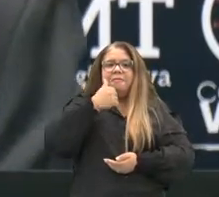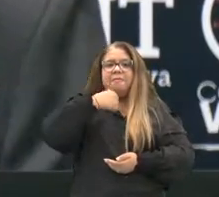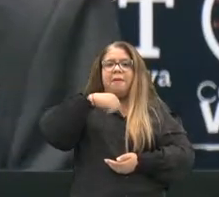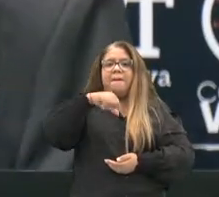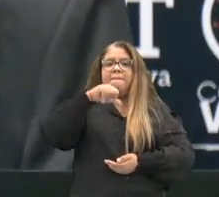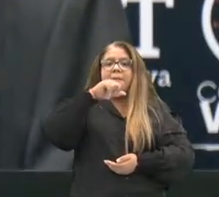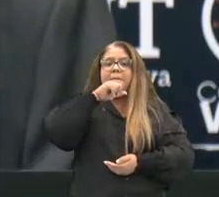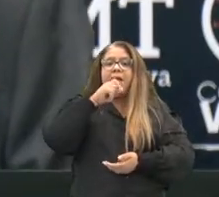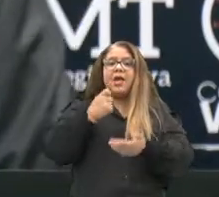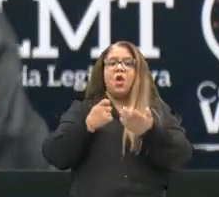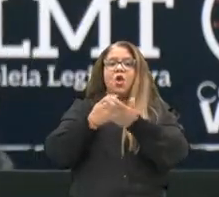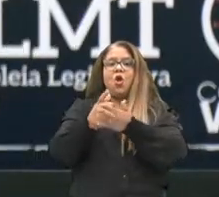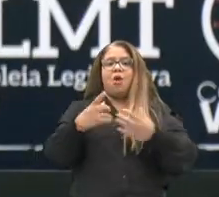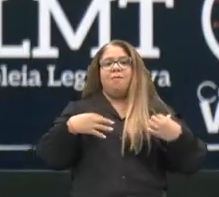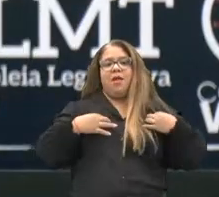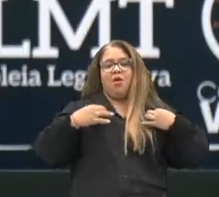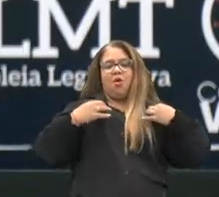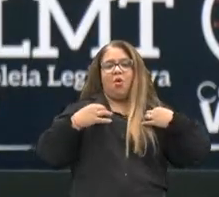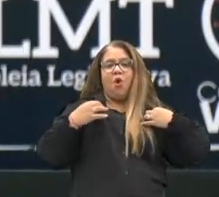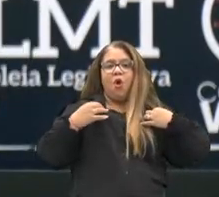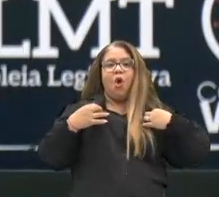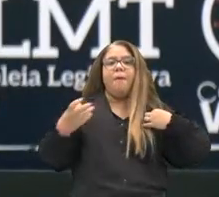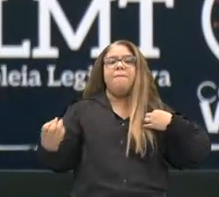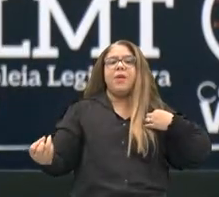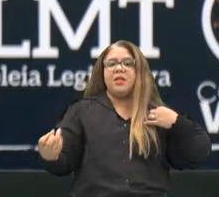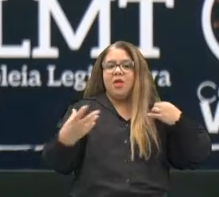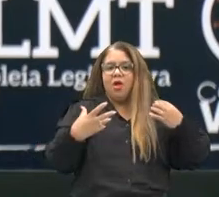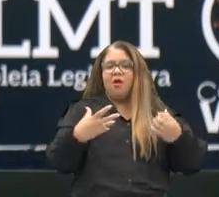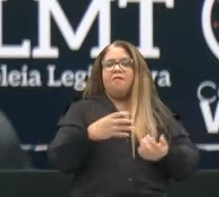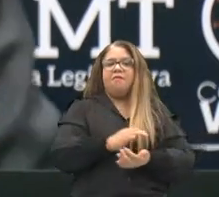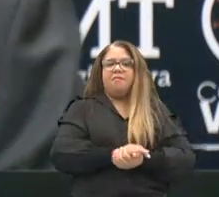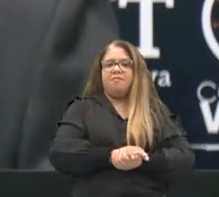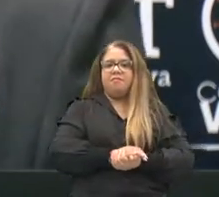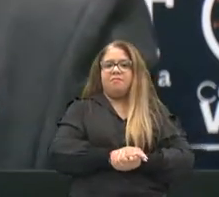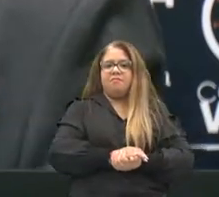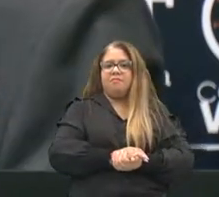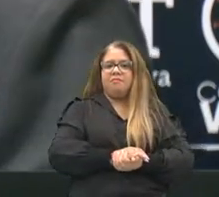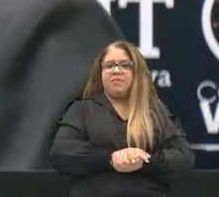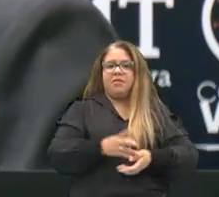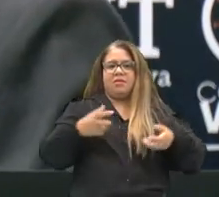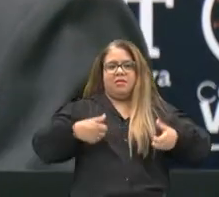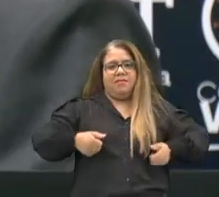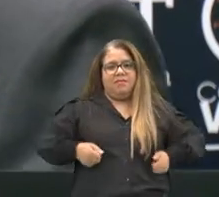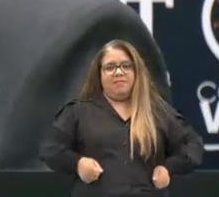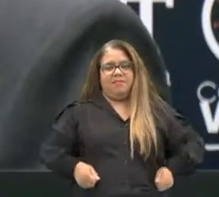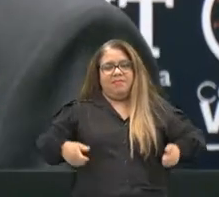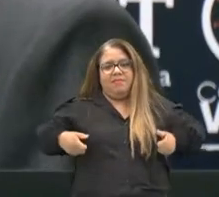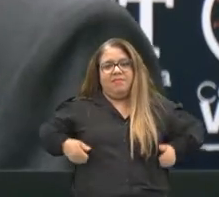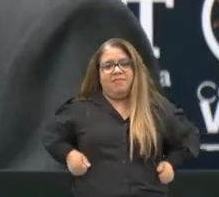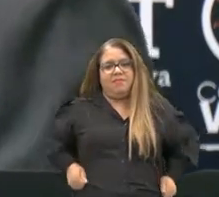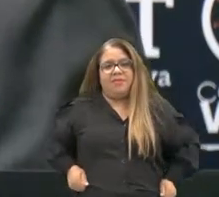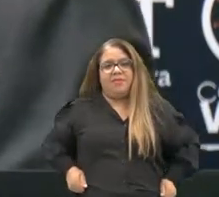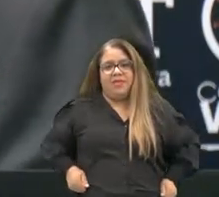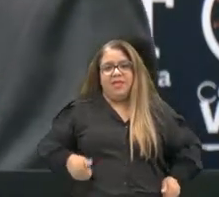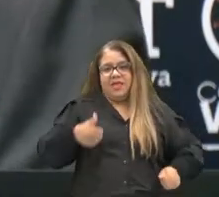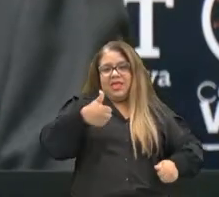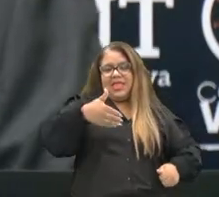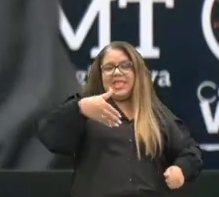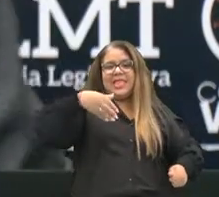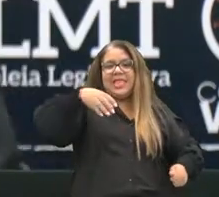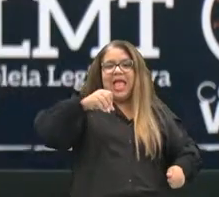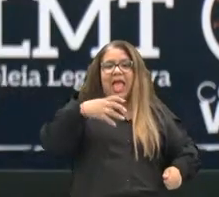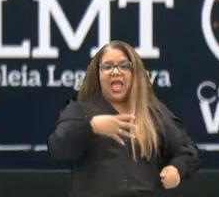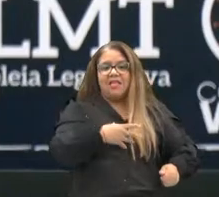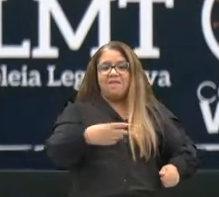até roupa nova para nós. Era assim, toda de roupinha de linha ali, nós somos 10 irmãos, você imagina.